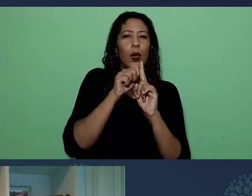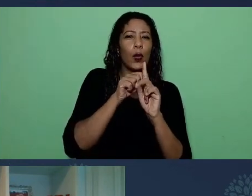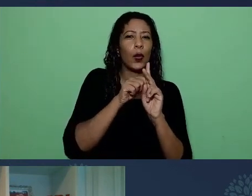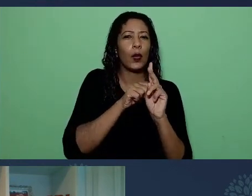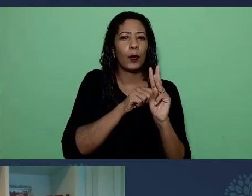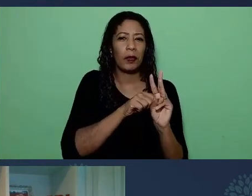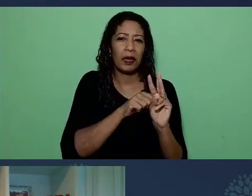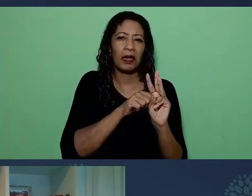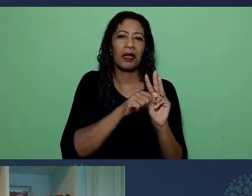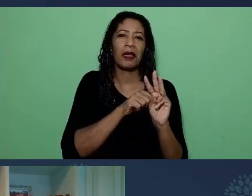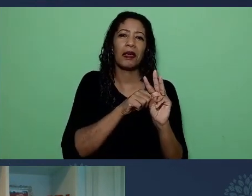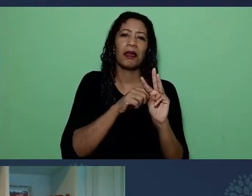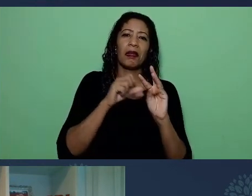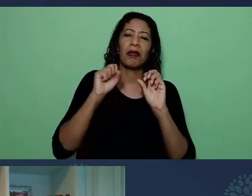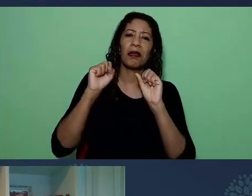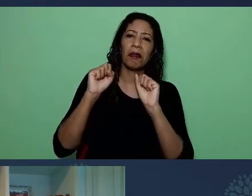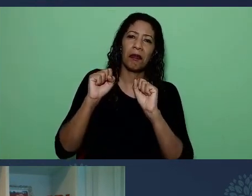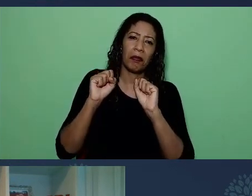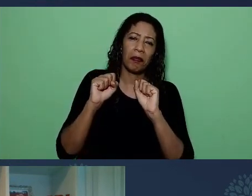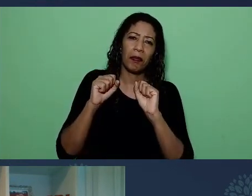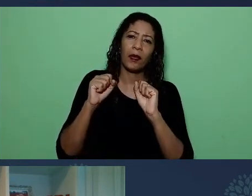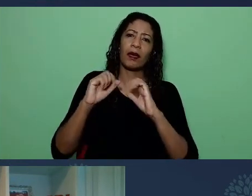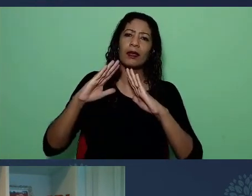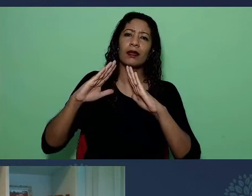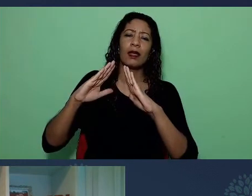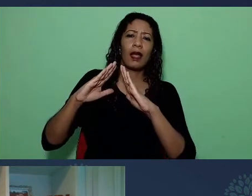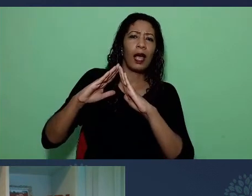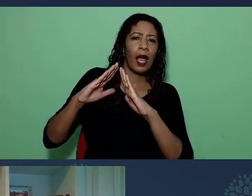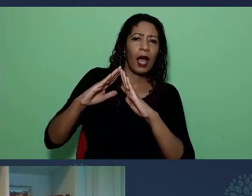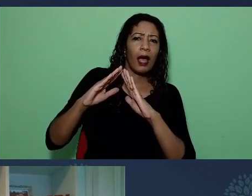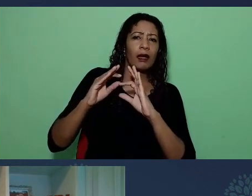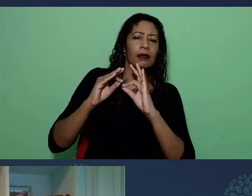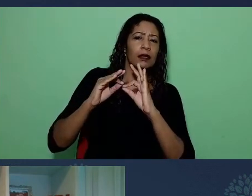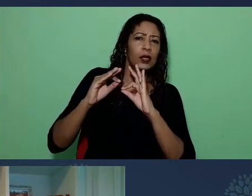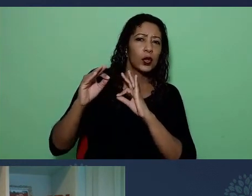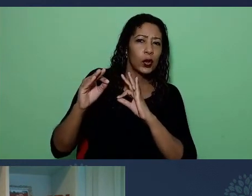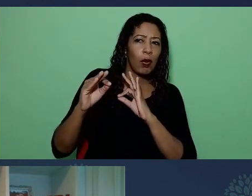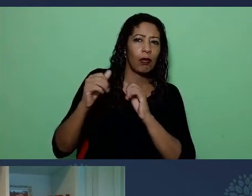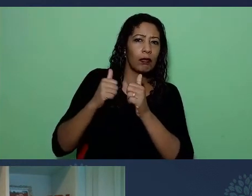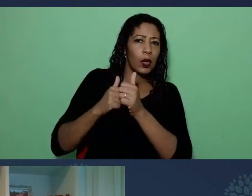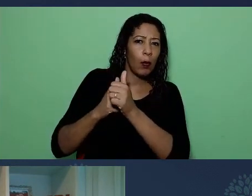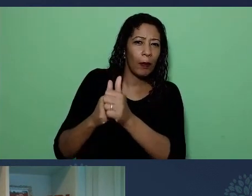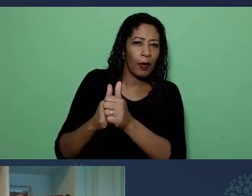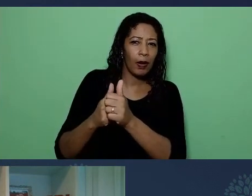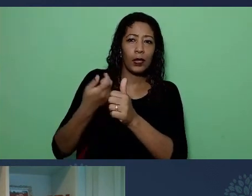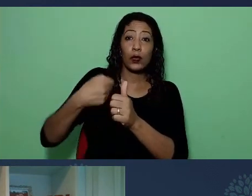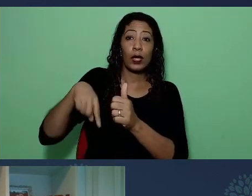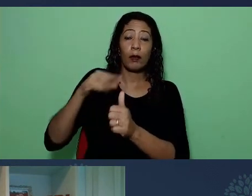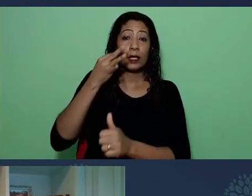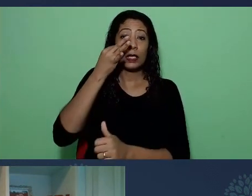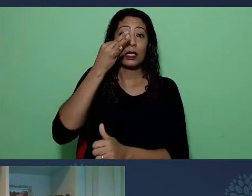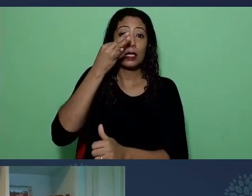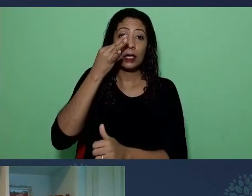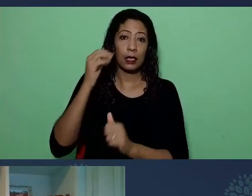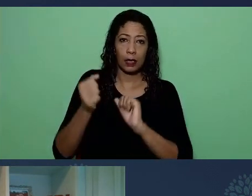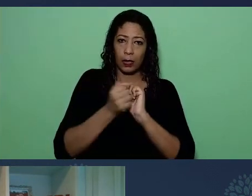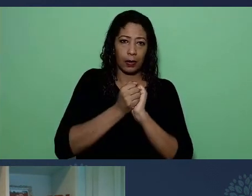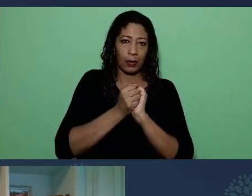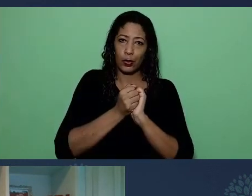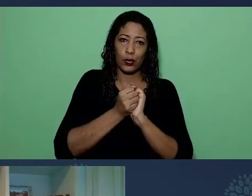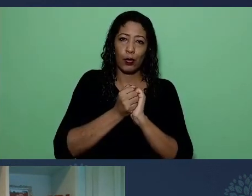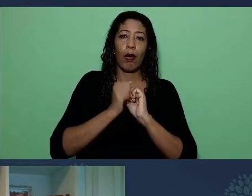ser home-based, ele faz, eu acompanho de longe, não necessariamente presencialmente, e depois eu faço